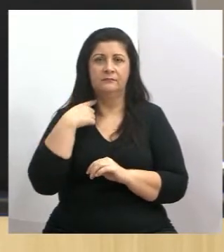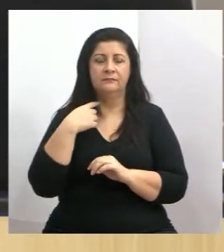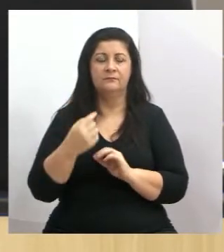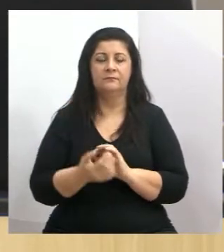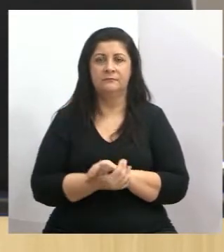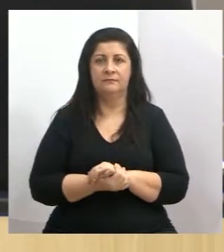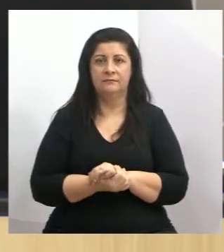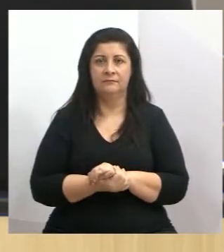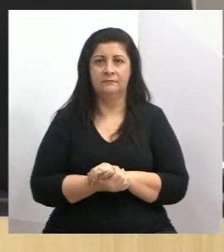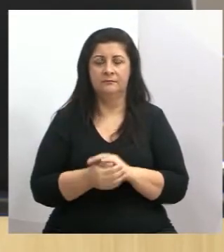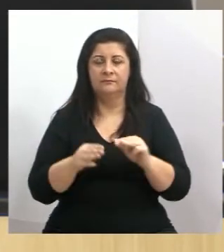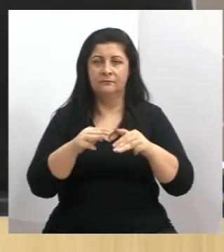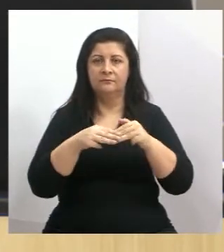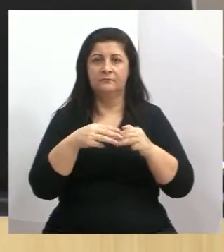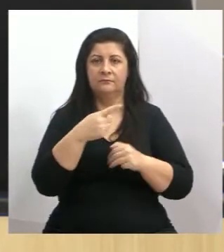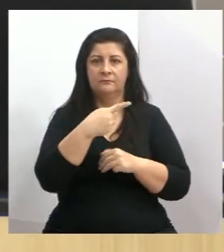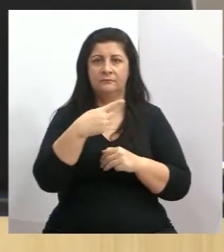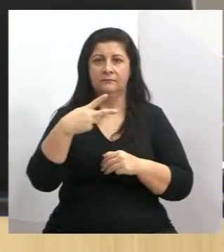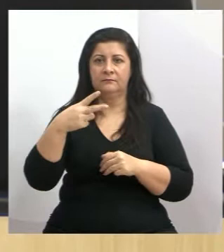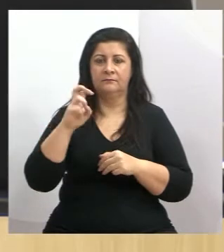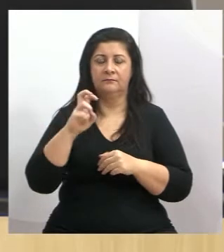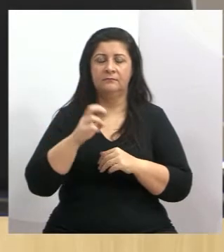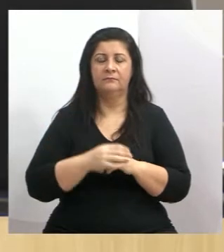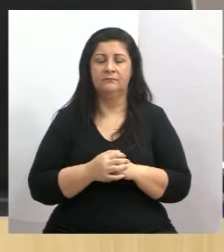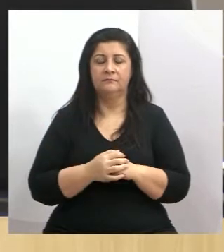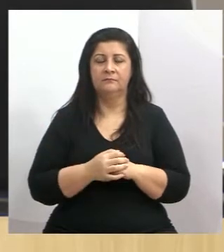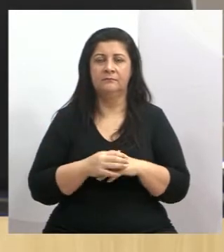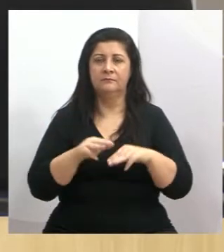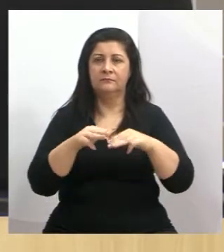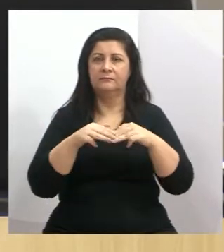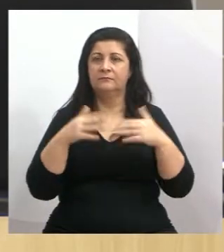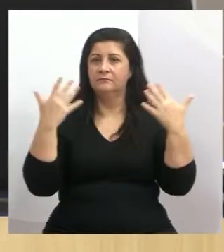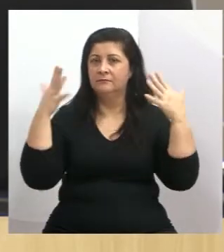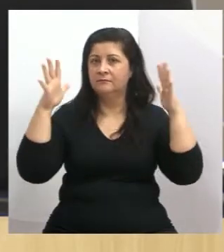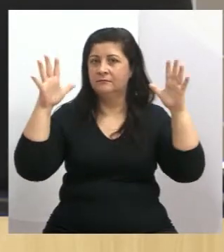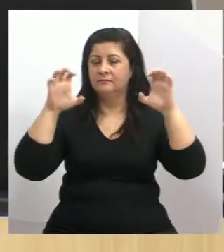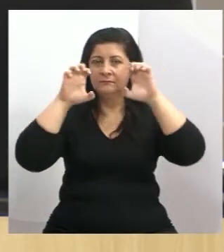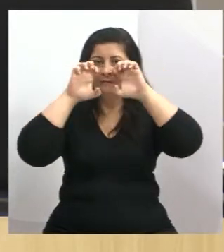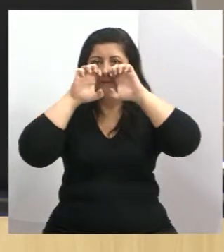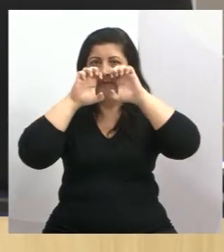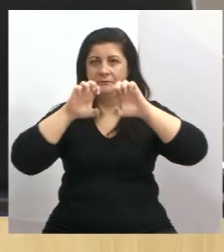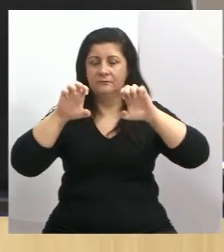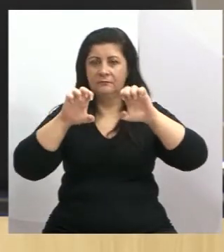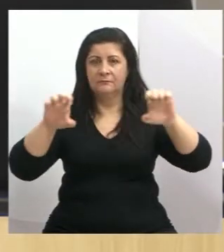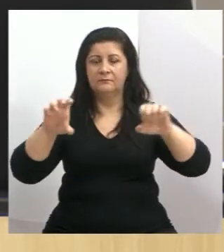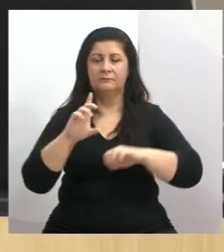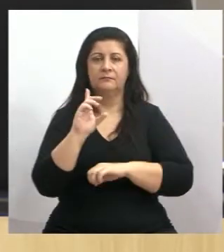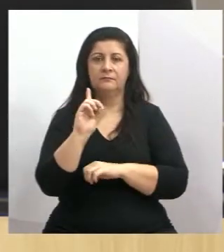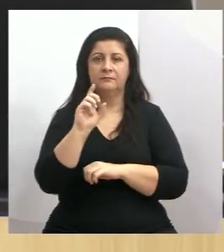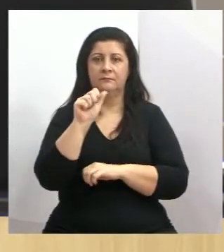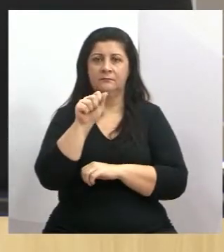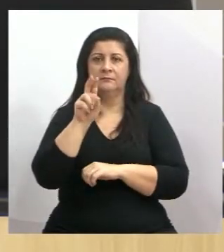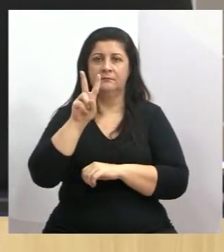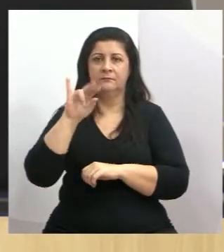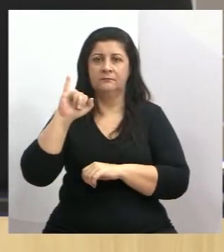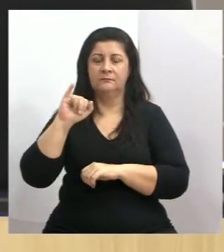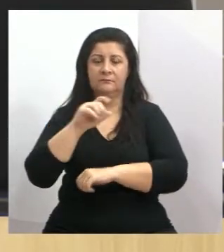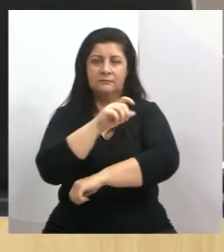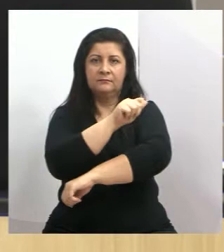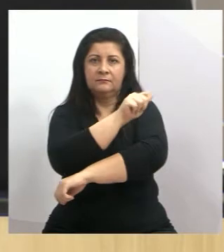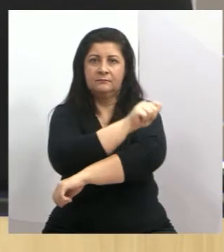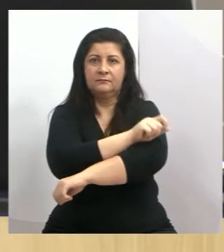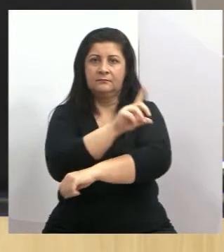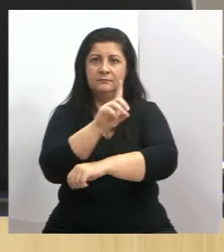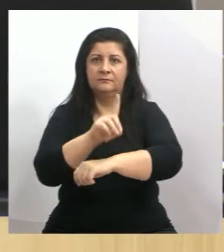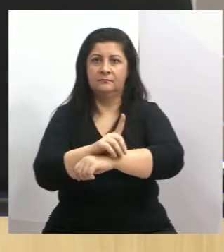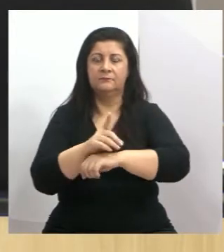Madureira Moção 125 Moção congratulatória Evangelista da vida o Prado da Igreja Evangélica Assembléia de Deus